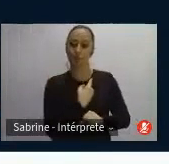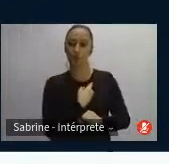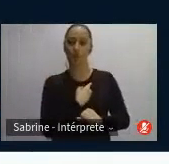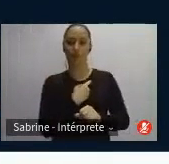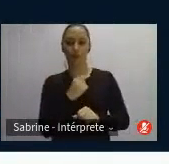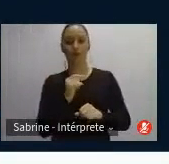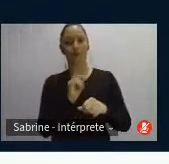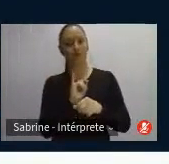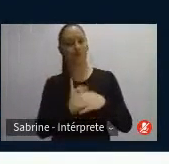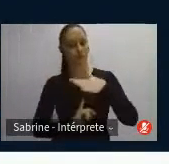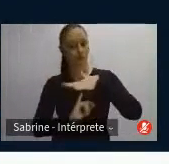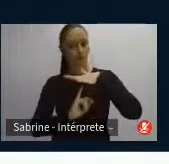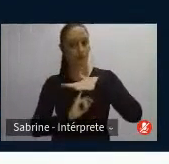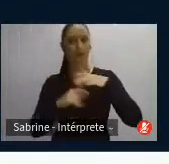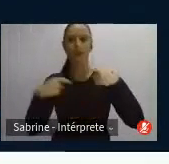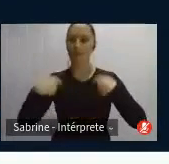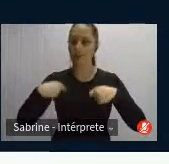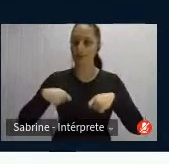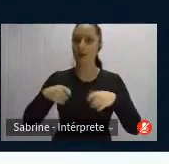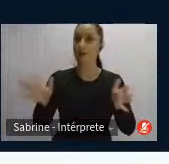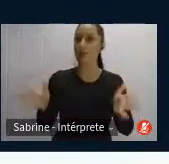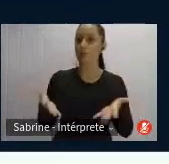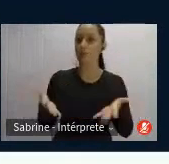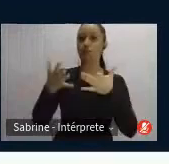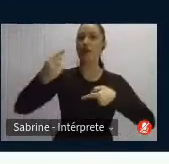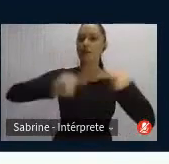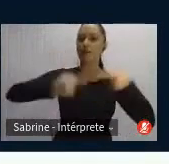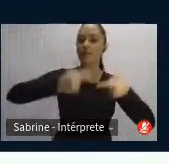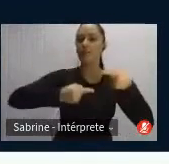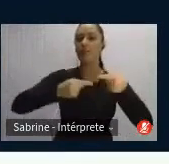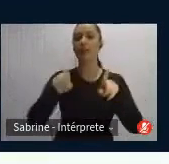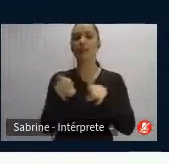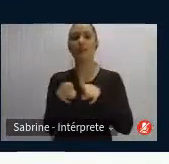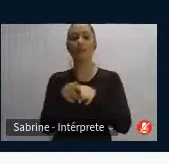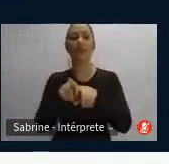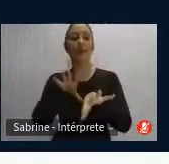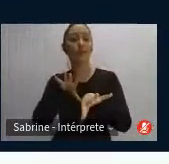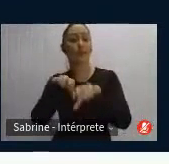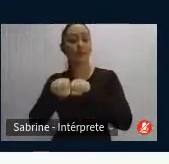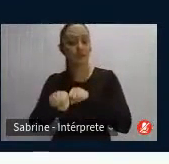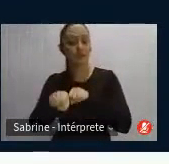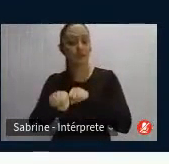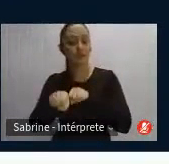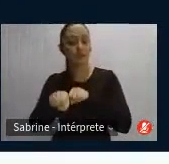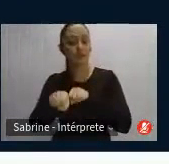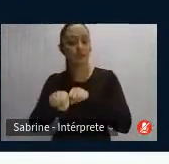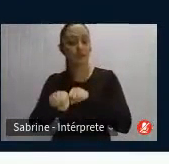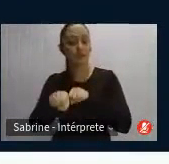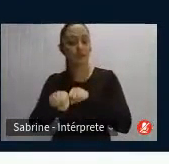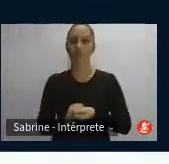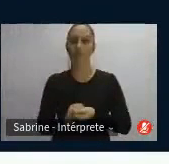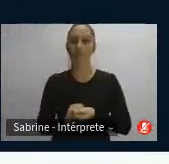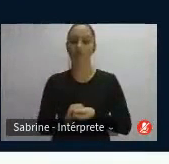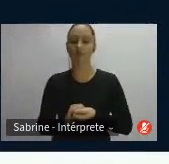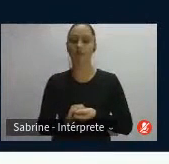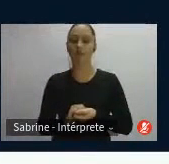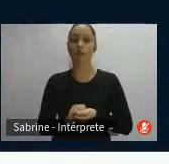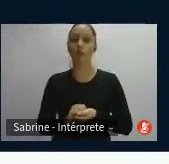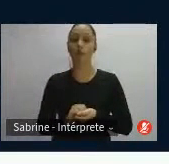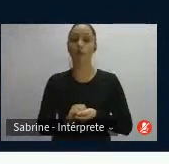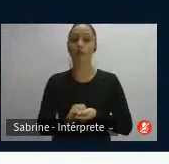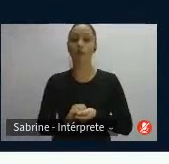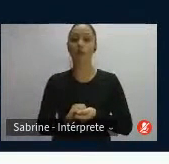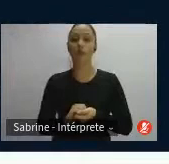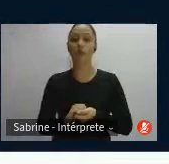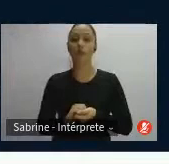esses debates, de promover essa formação, de promover essa, de implementar essa política, né, porque